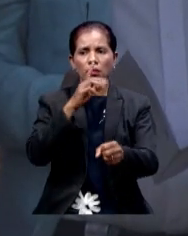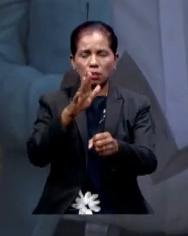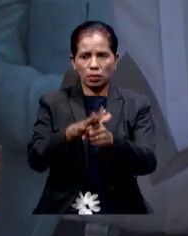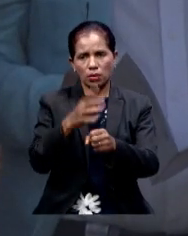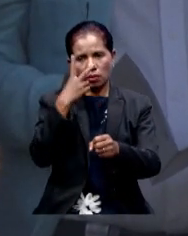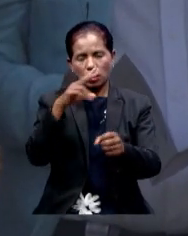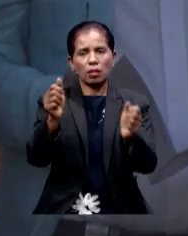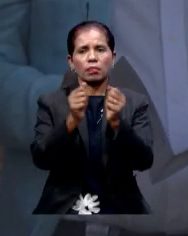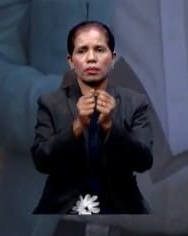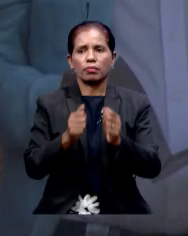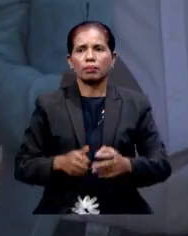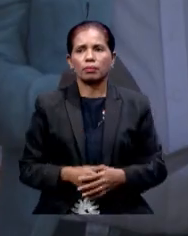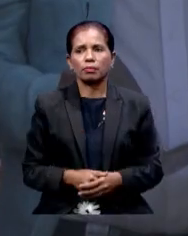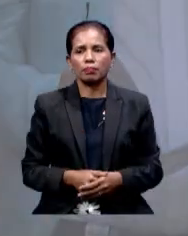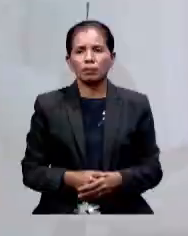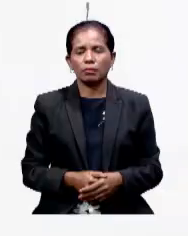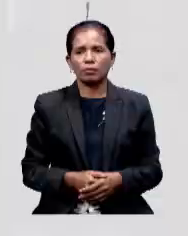resolve. Ba,